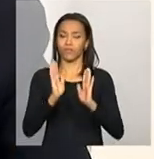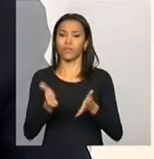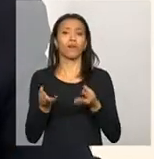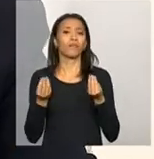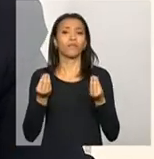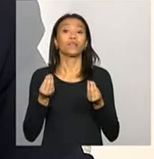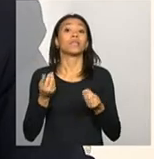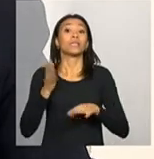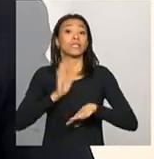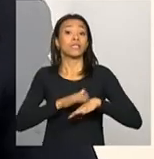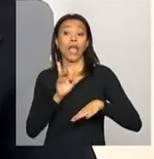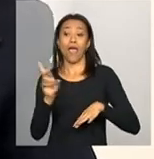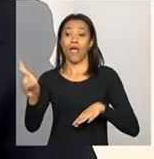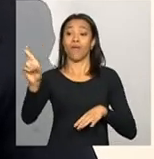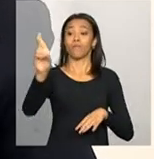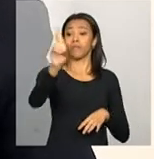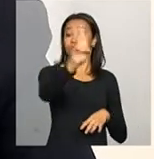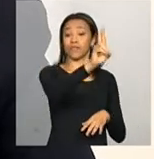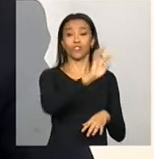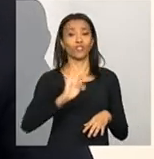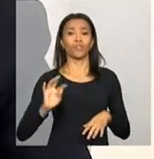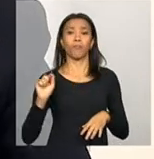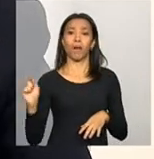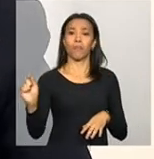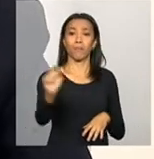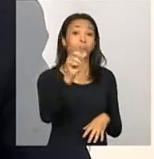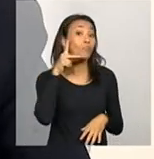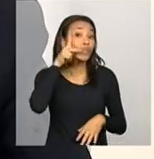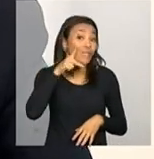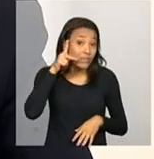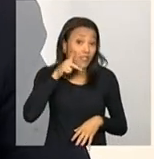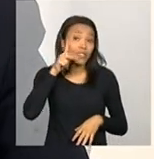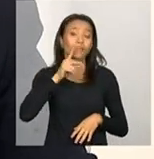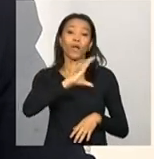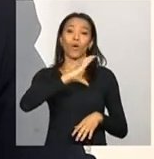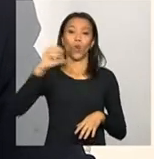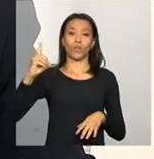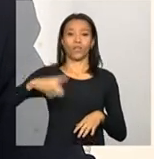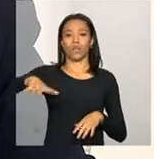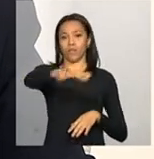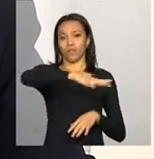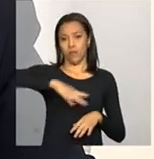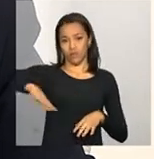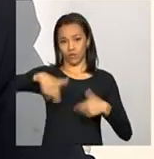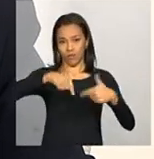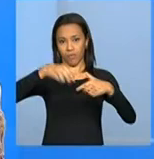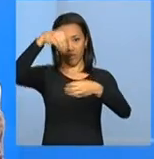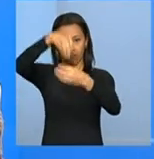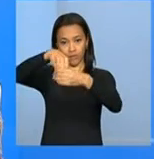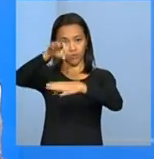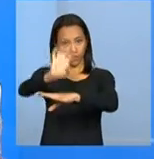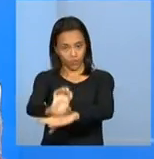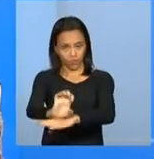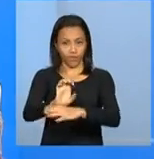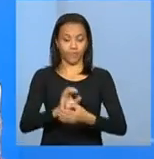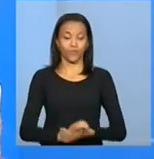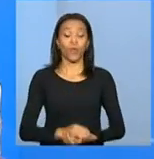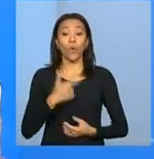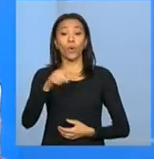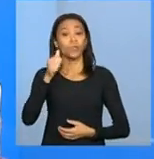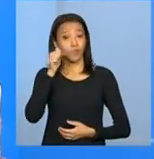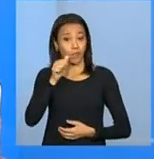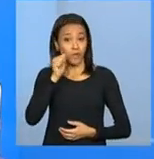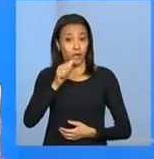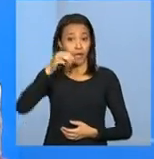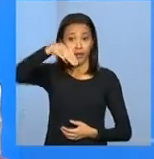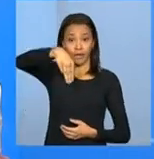com representantes de todas as políticas para coordenar as ações no âmbito do Estado. Ok. Olha, a Maria José de